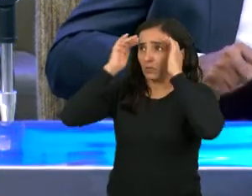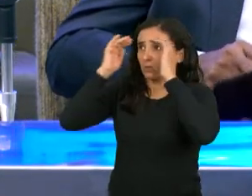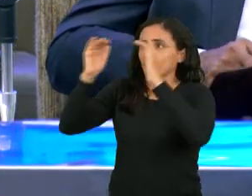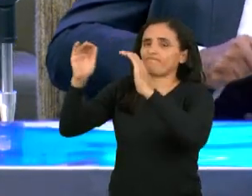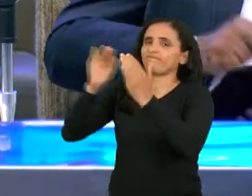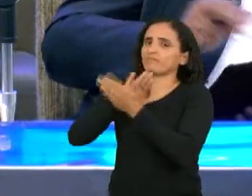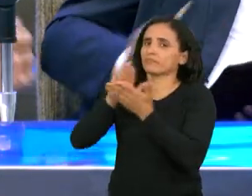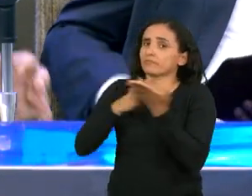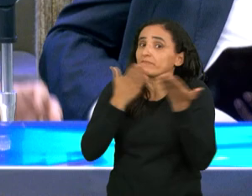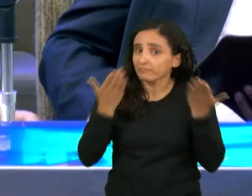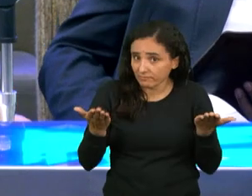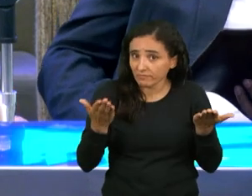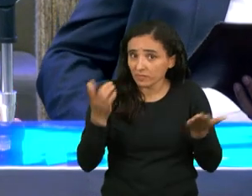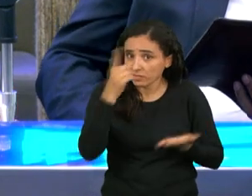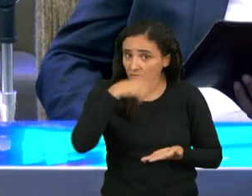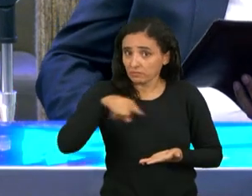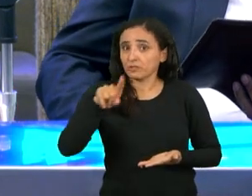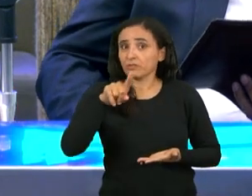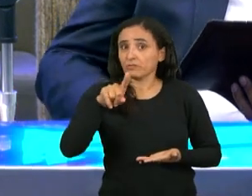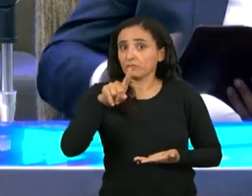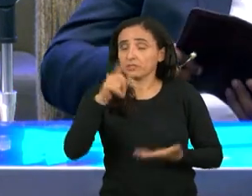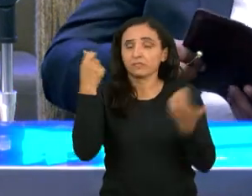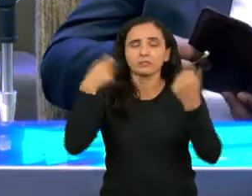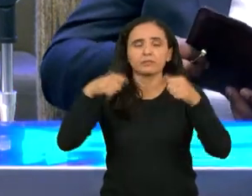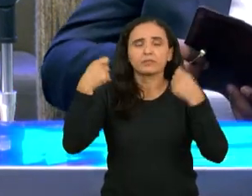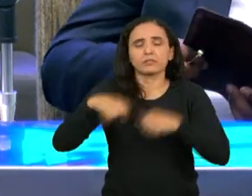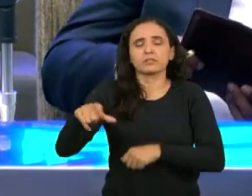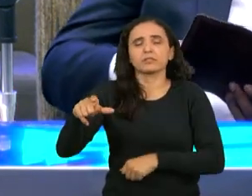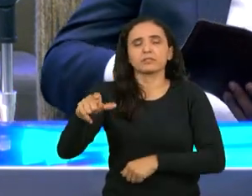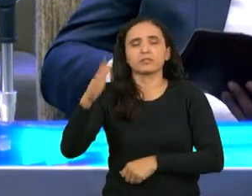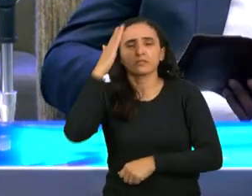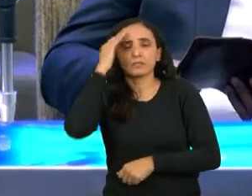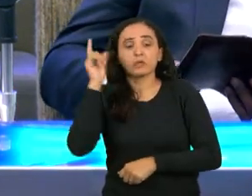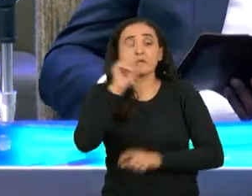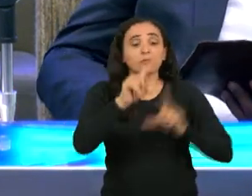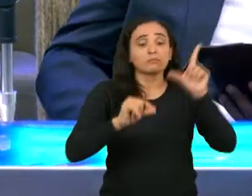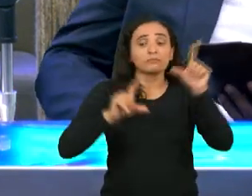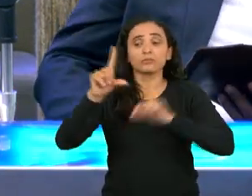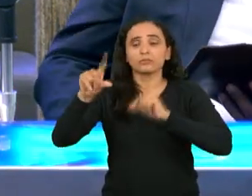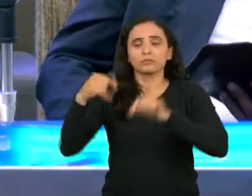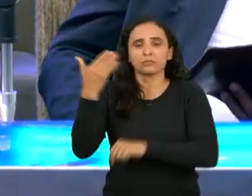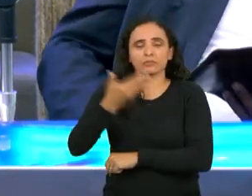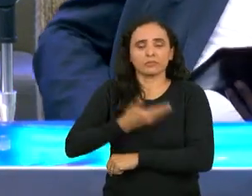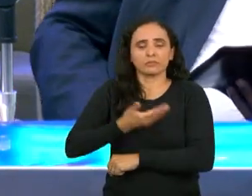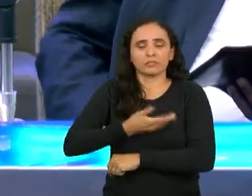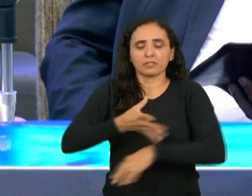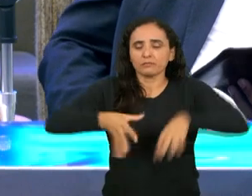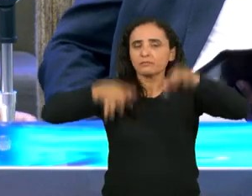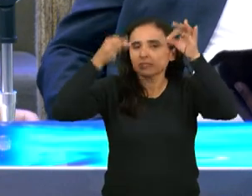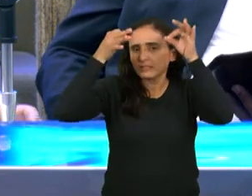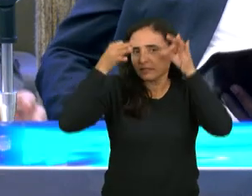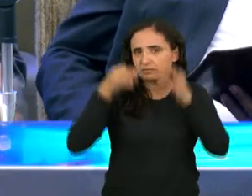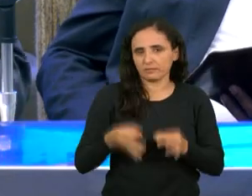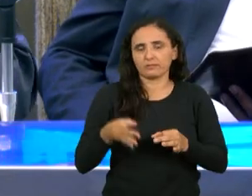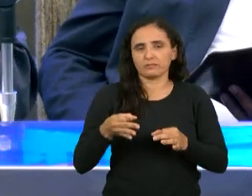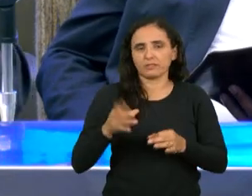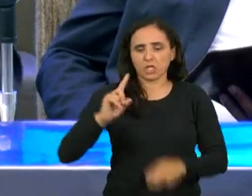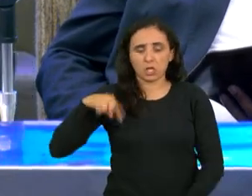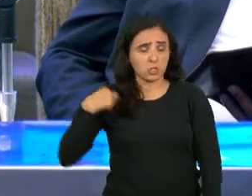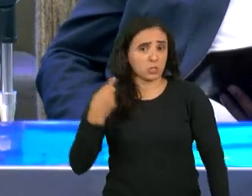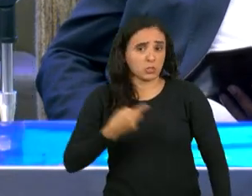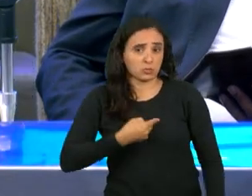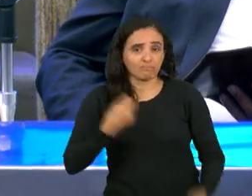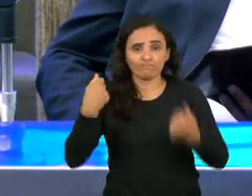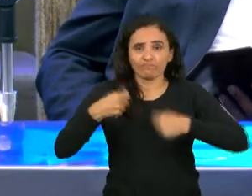inimigo de Deus e quando é que nós somos amigos do mundo é quando nós nos